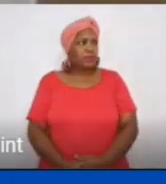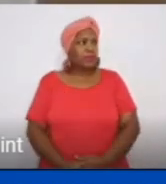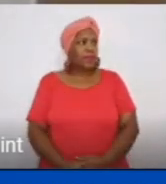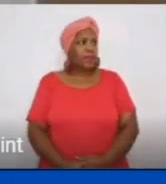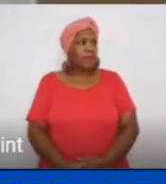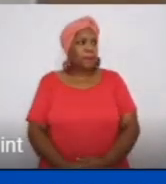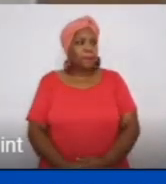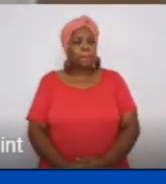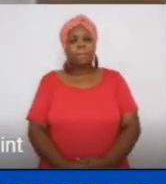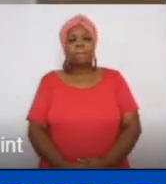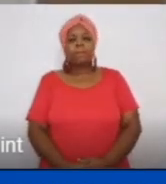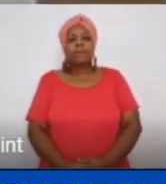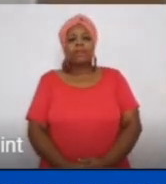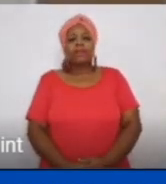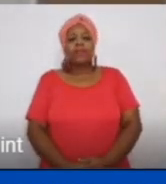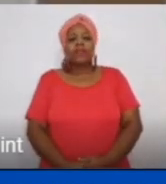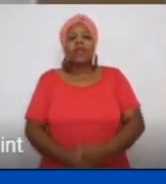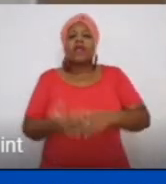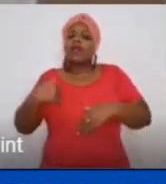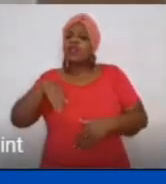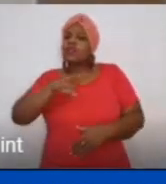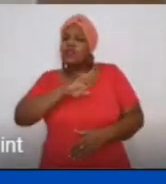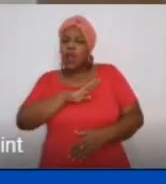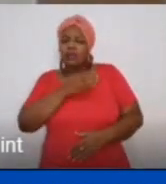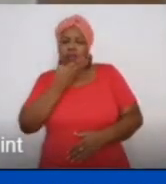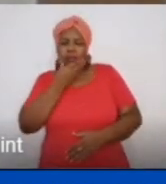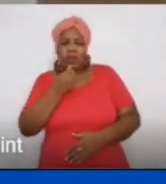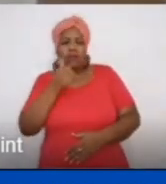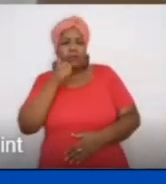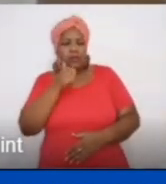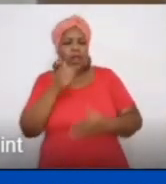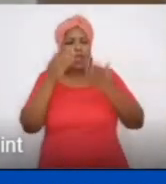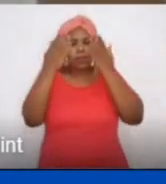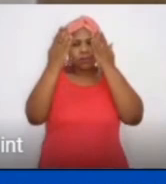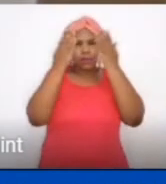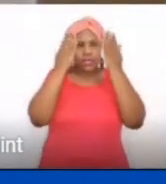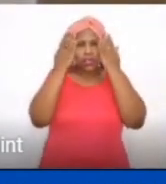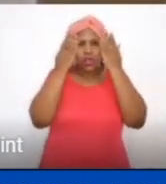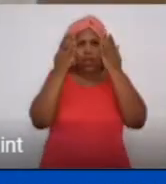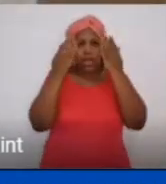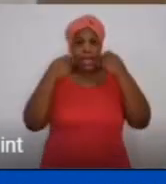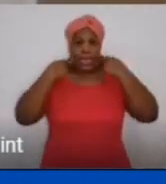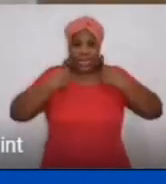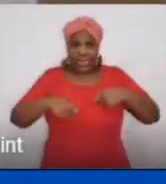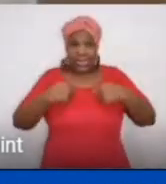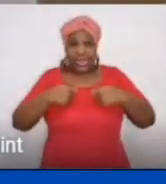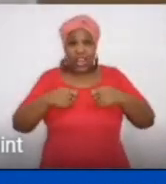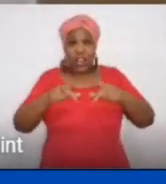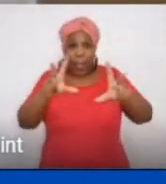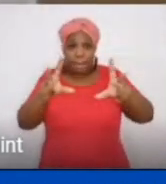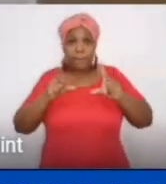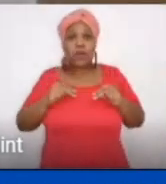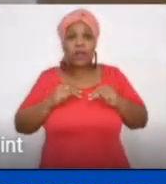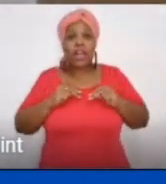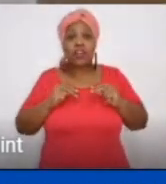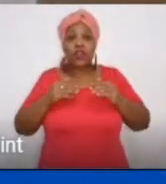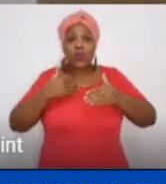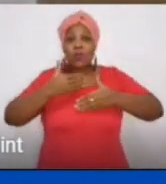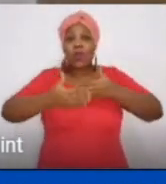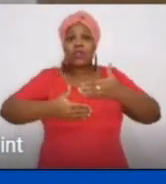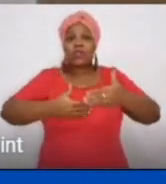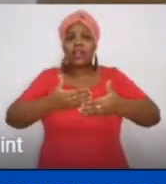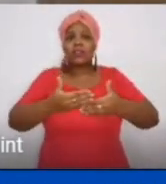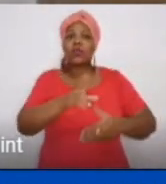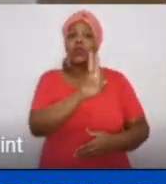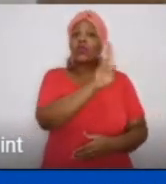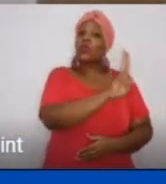Nós, psicólogas e psicólogos, precisamos nos apropriar dos processos que envolvem o uso e o